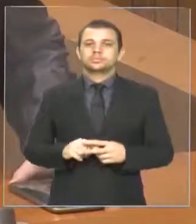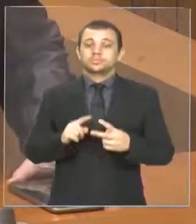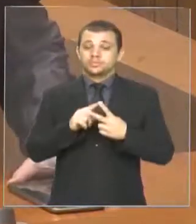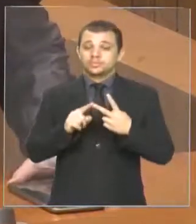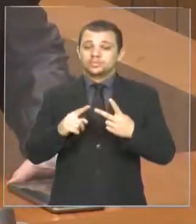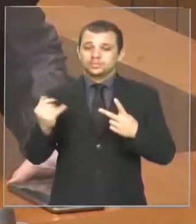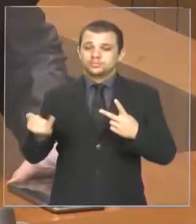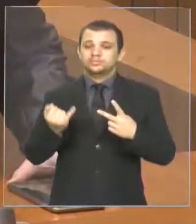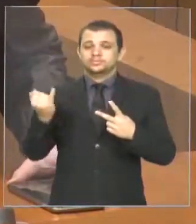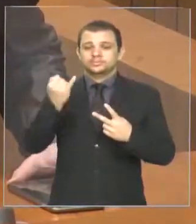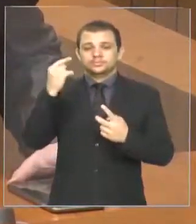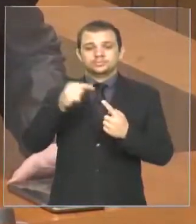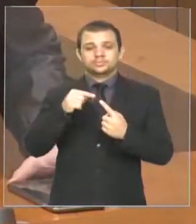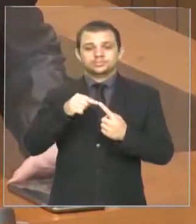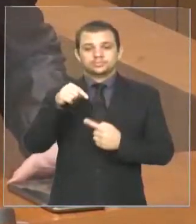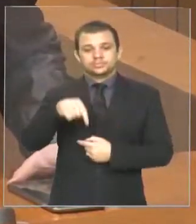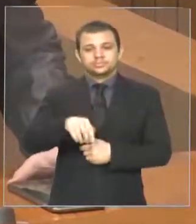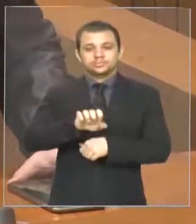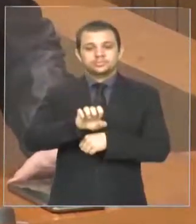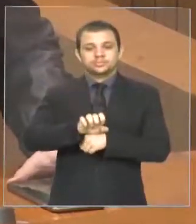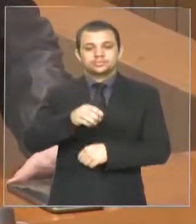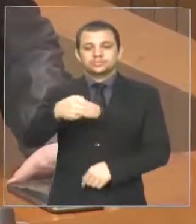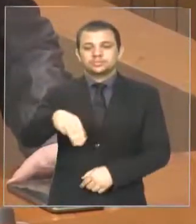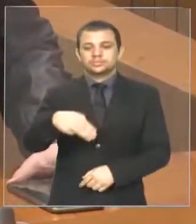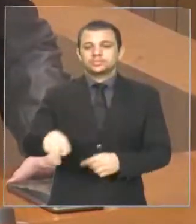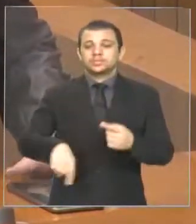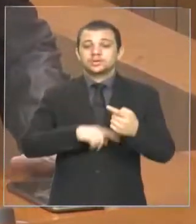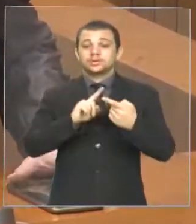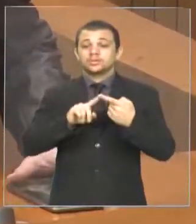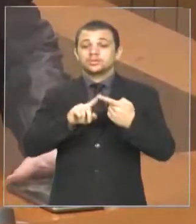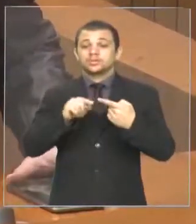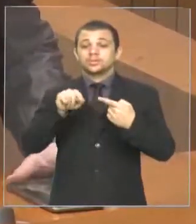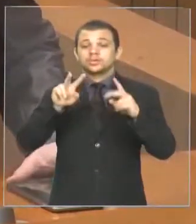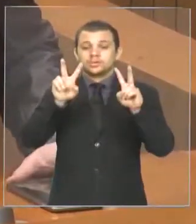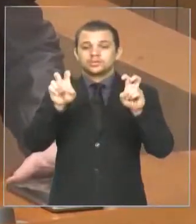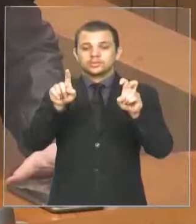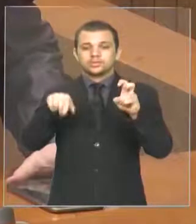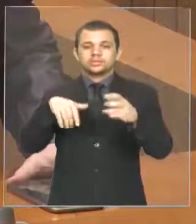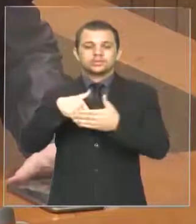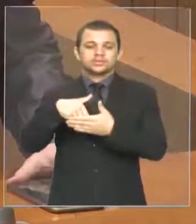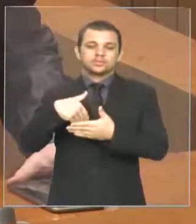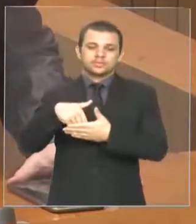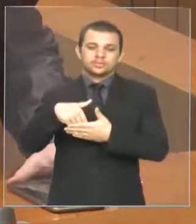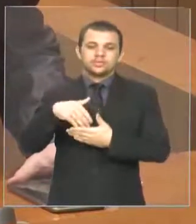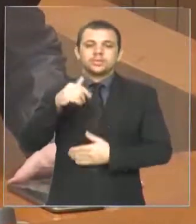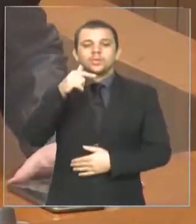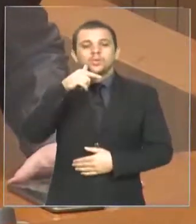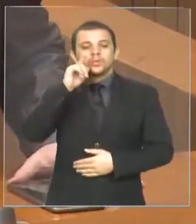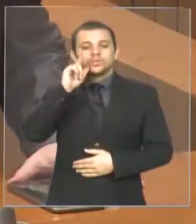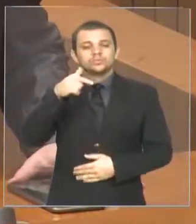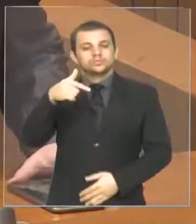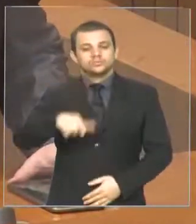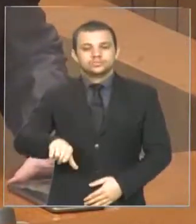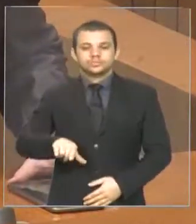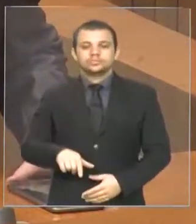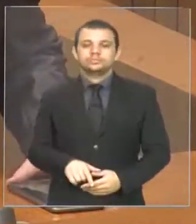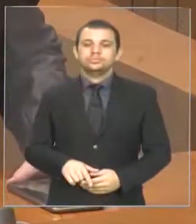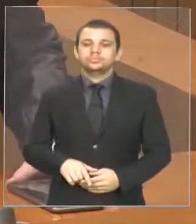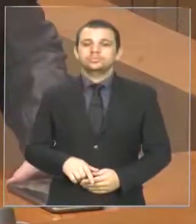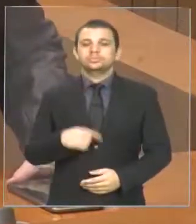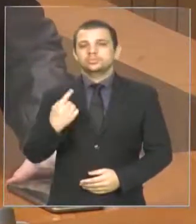importantes para o nosso Estado. Um diz respeito ao futebol. Ontem, mais uma vez,